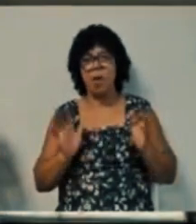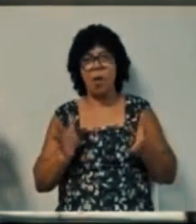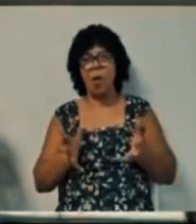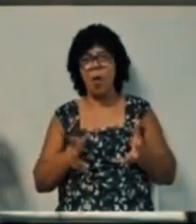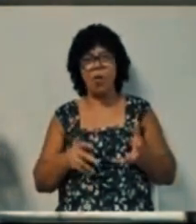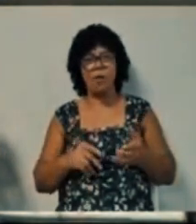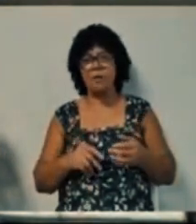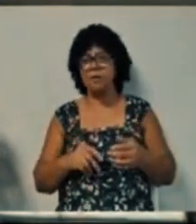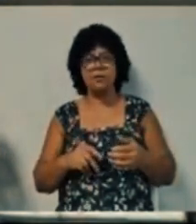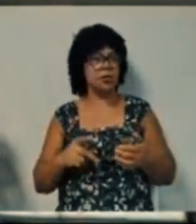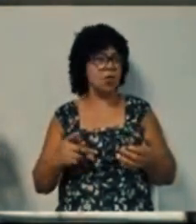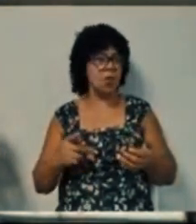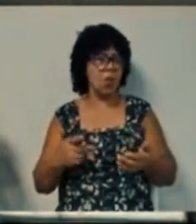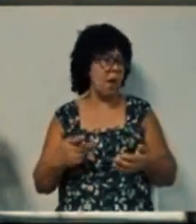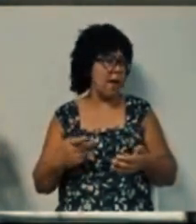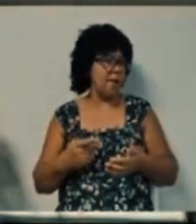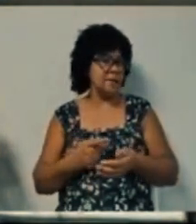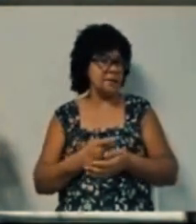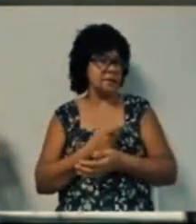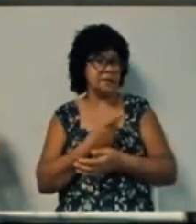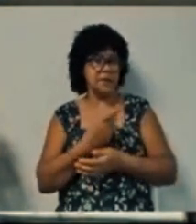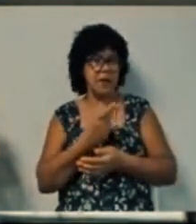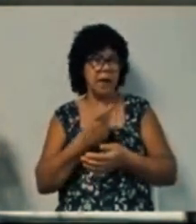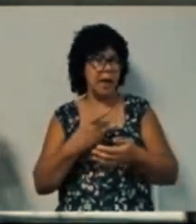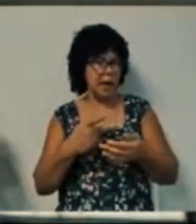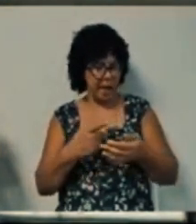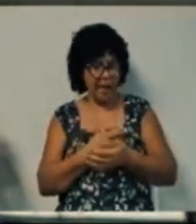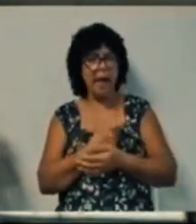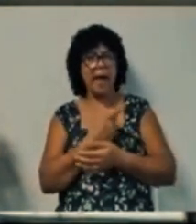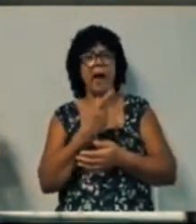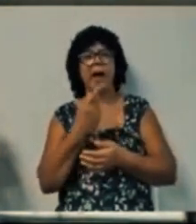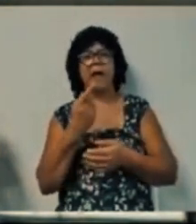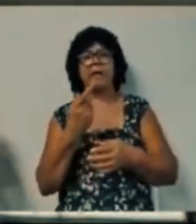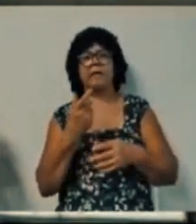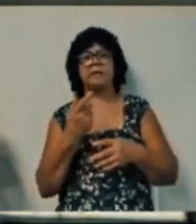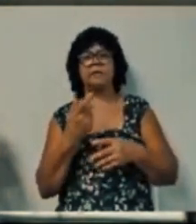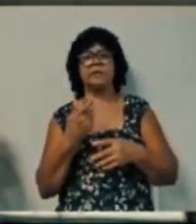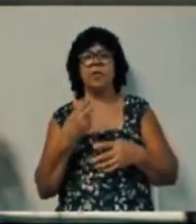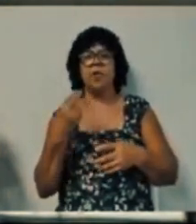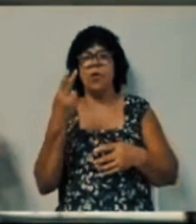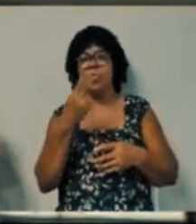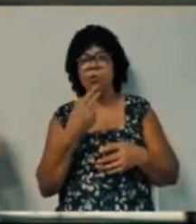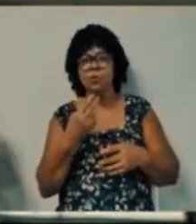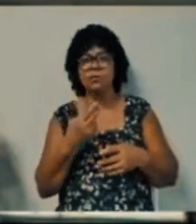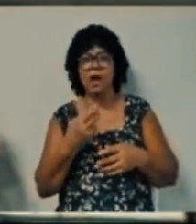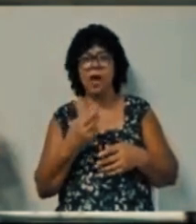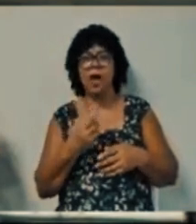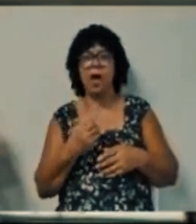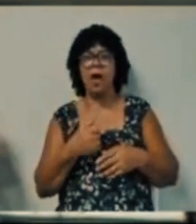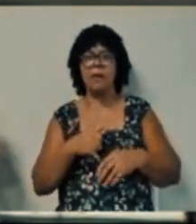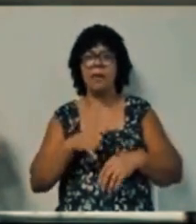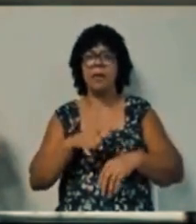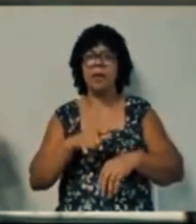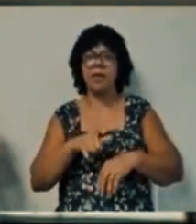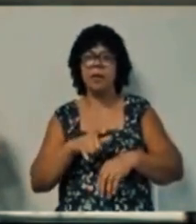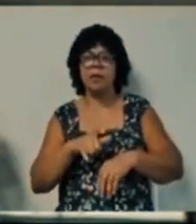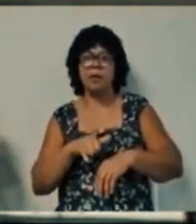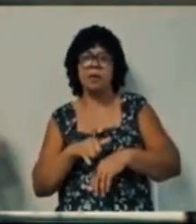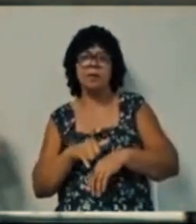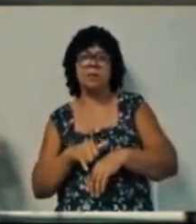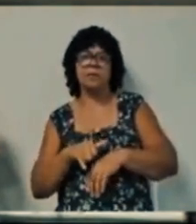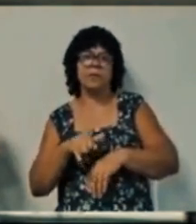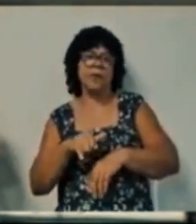estratégias para que o Senhor faça milagre, não, porque nem Paulo sabia que eles pegavam aqueles aventais, aqueles lenços, só